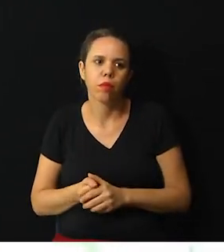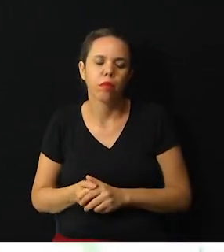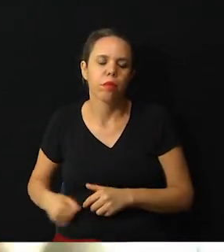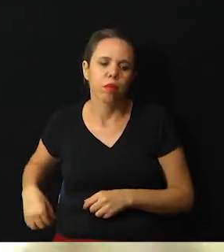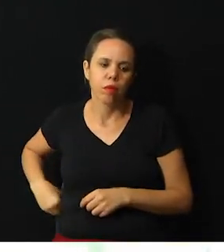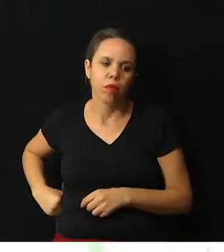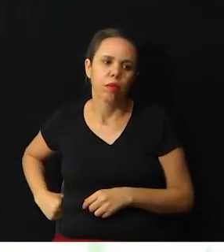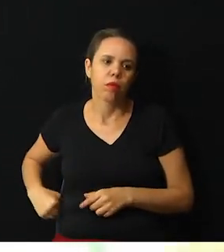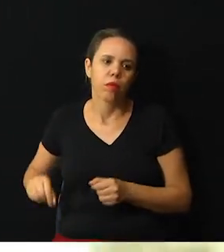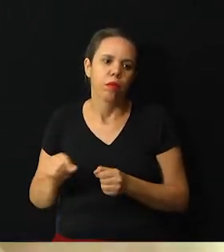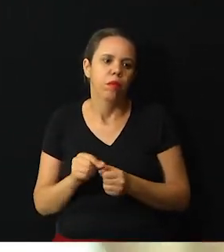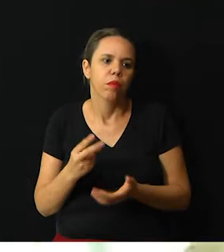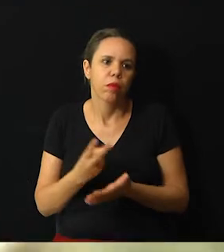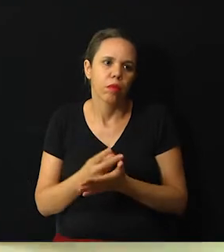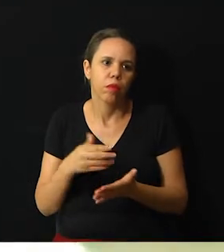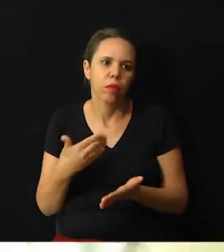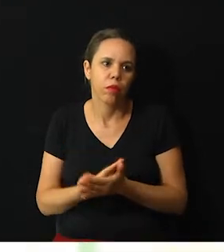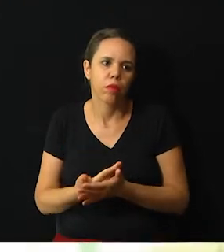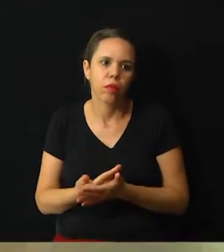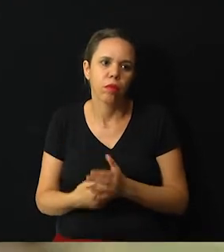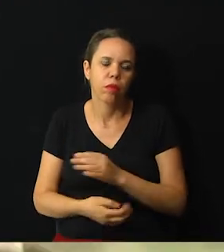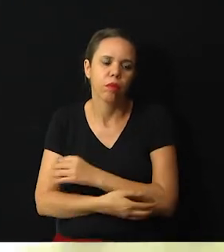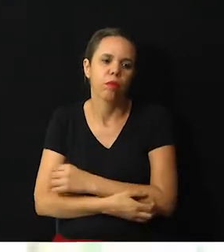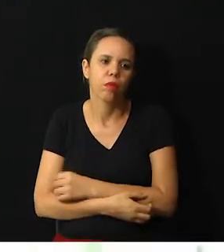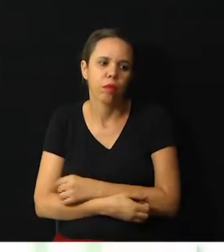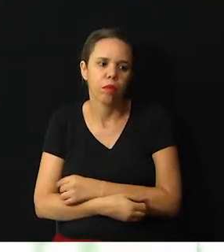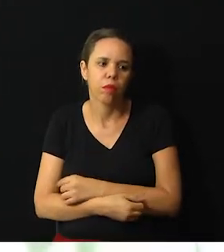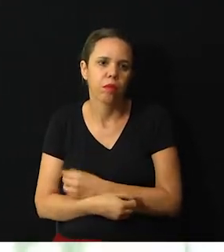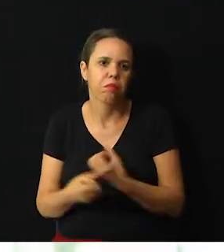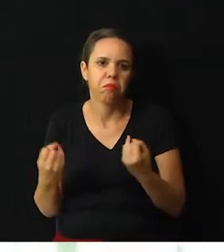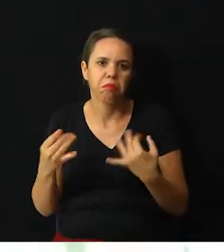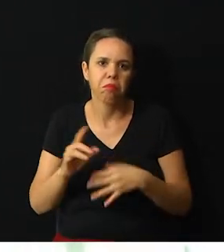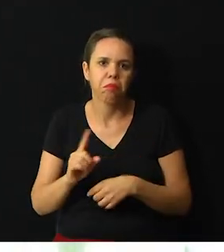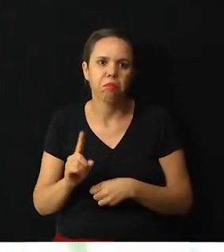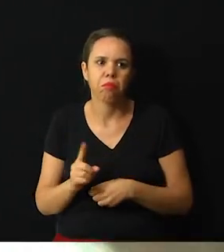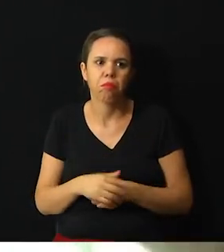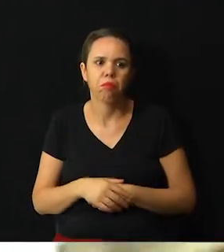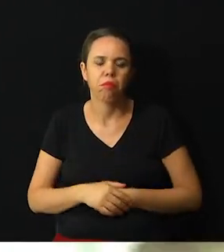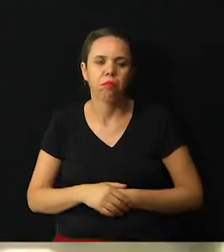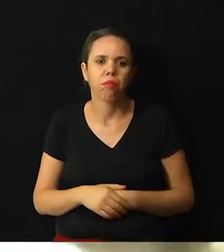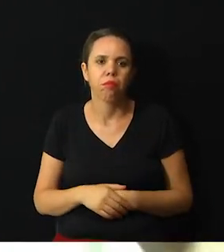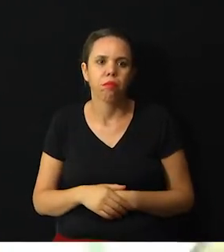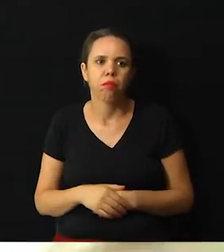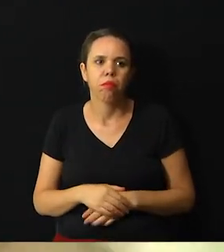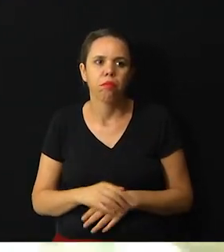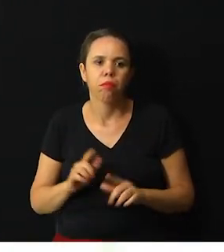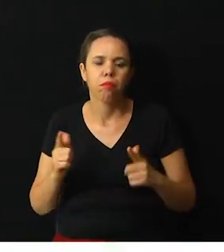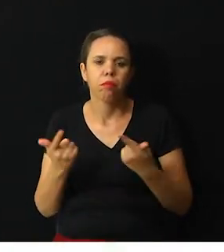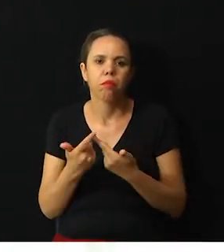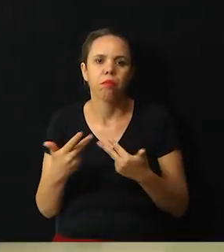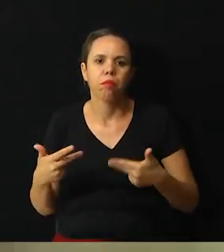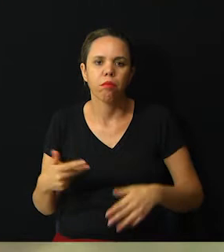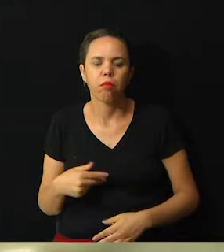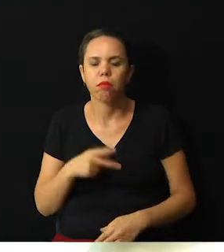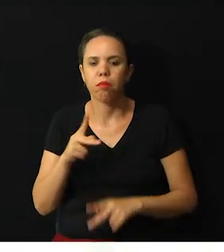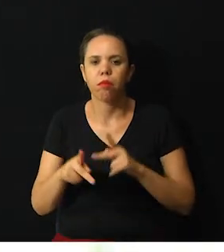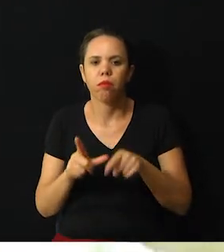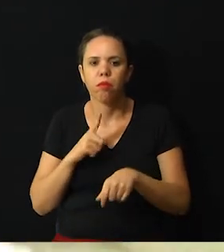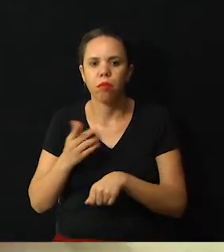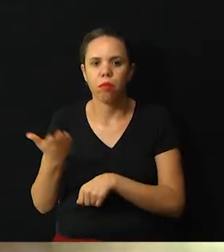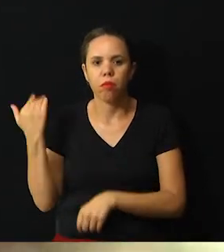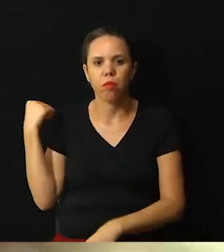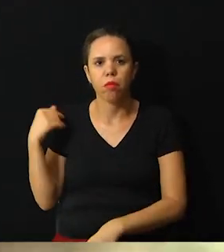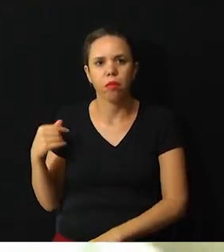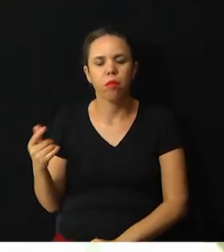às vezes ele vai deixando de fazer mesmo até de um ponto de vista meio sem explicação, e aquele grupo de atividades que a pessoa